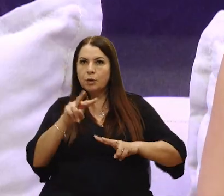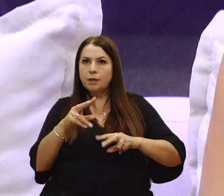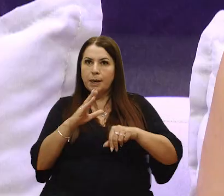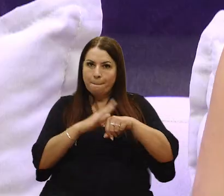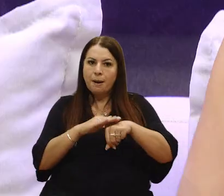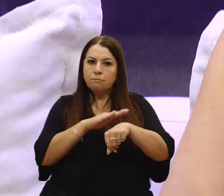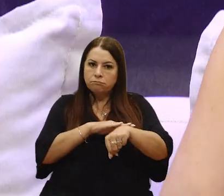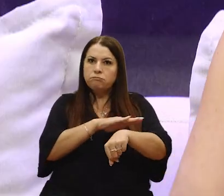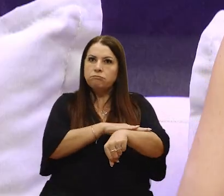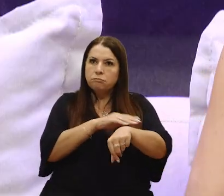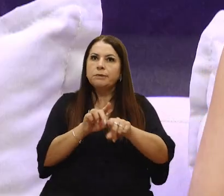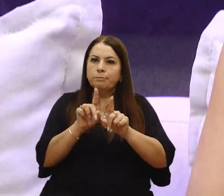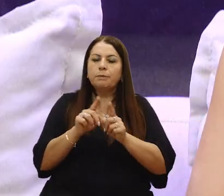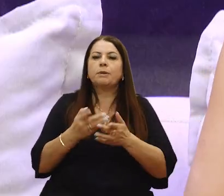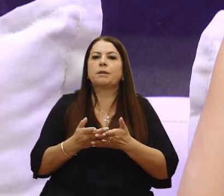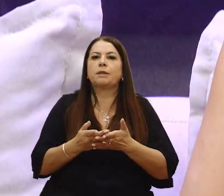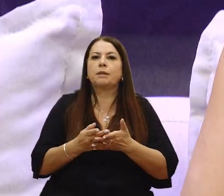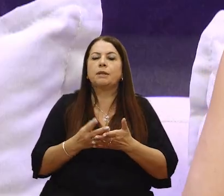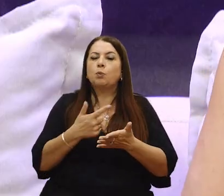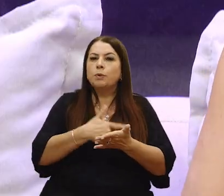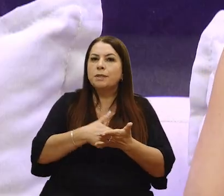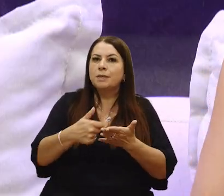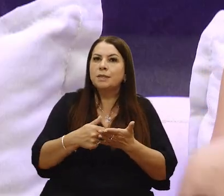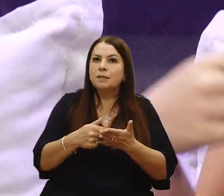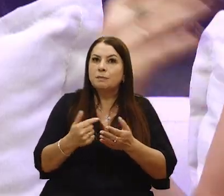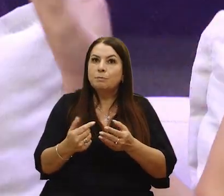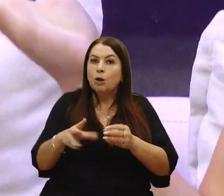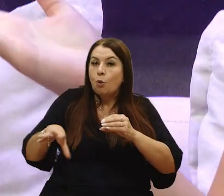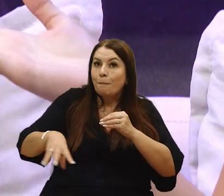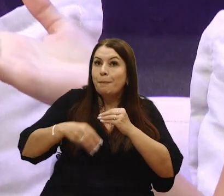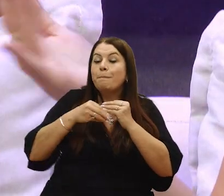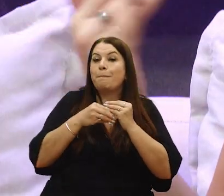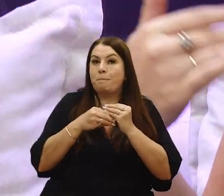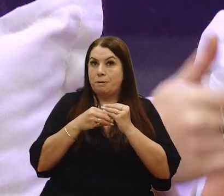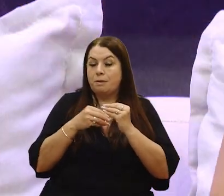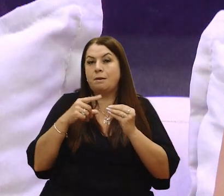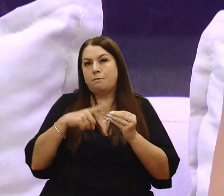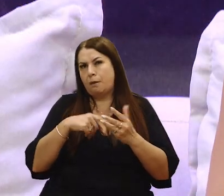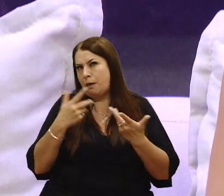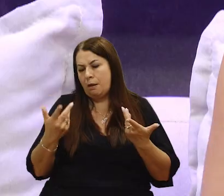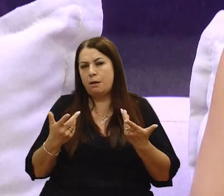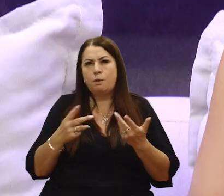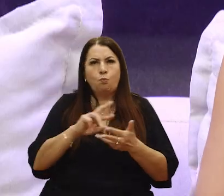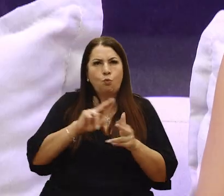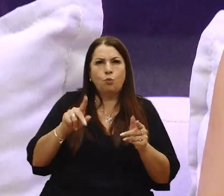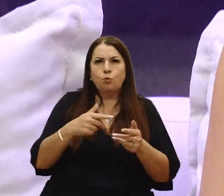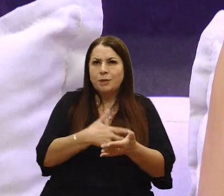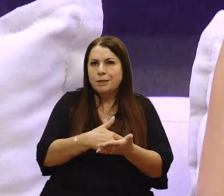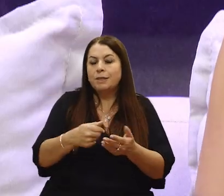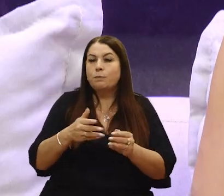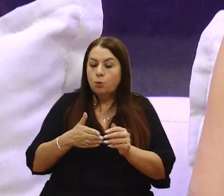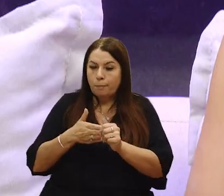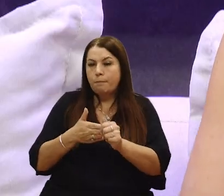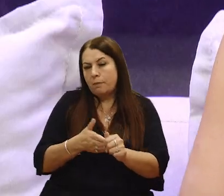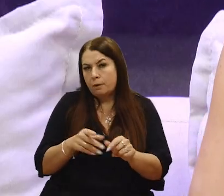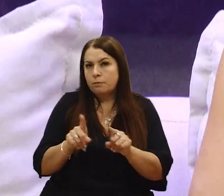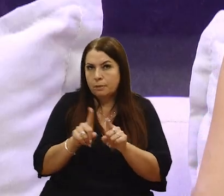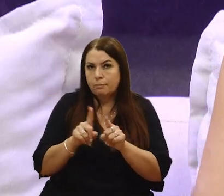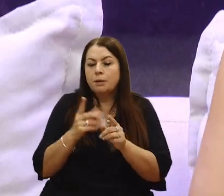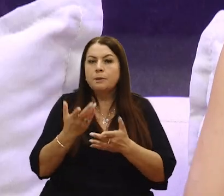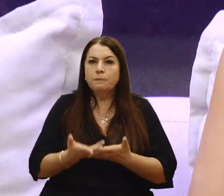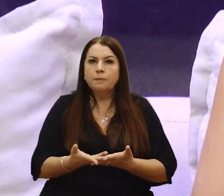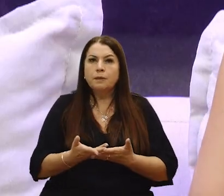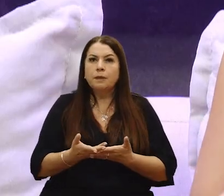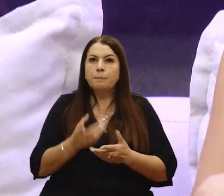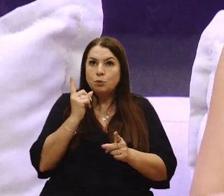à circulação. E daí eu procurei ela e só realmente, como a Bru disse, no olhar já deu para ver que era a questão de